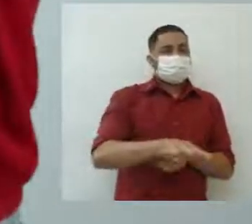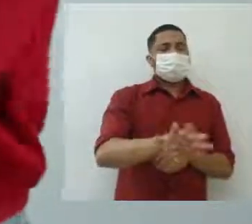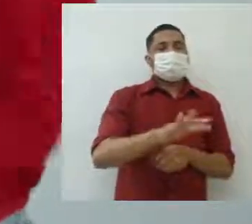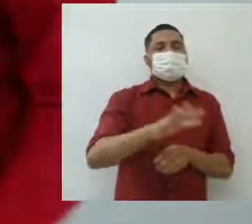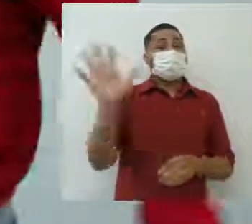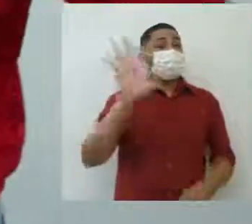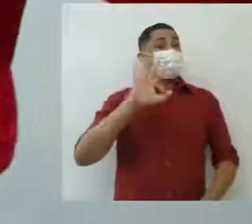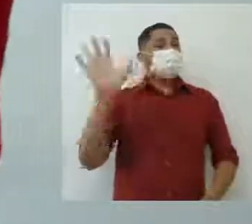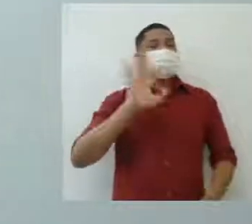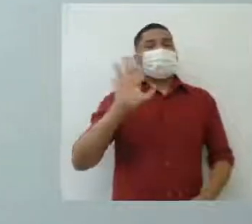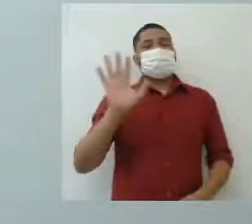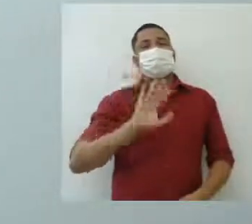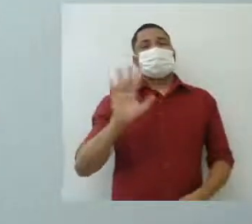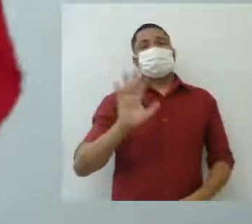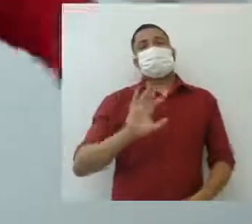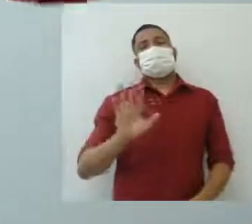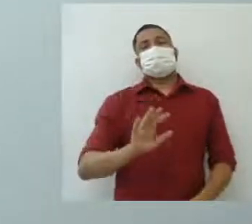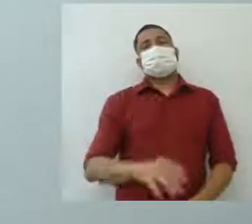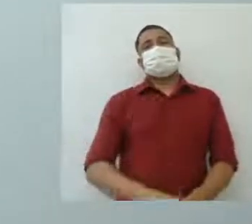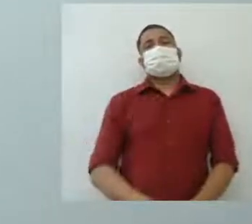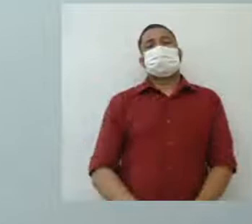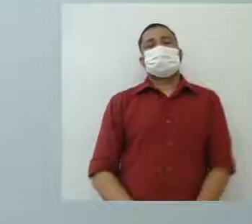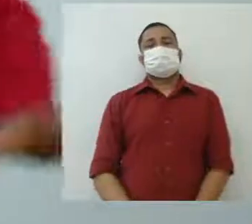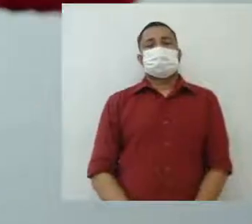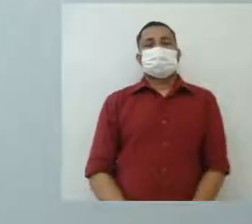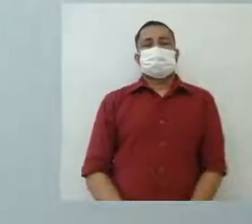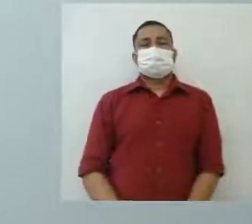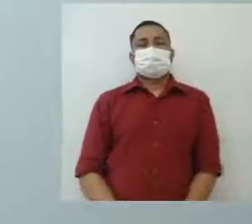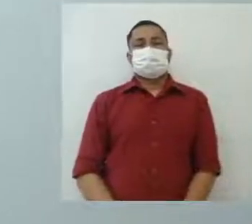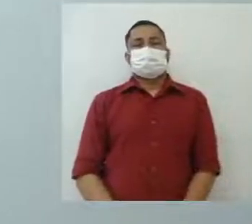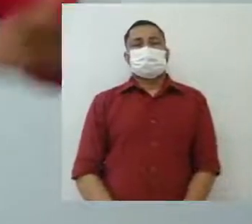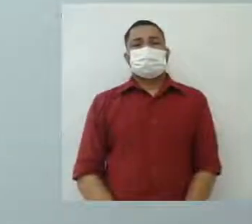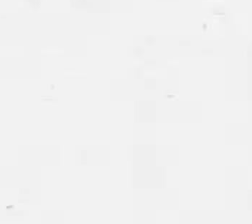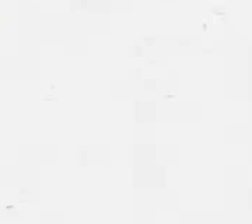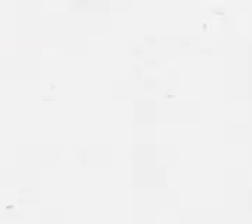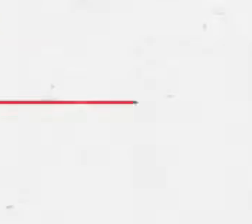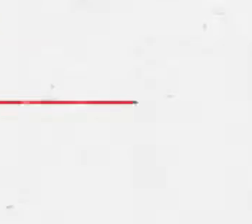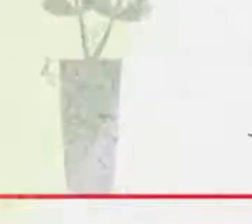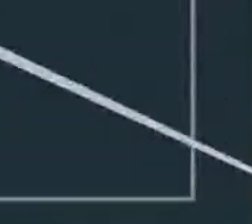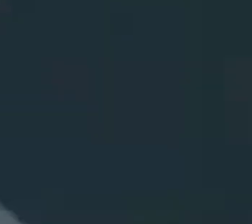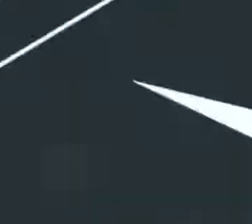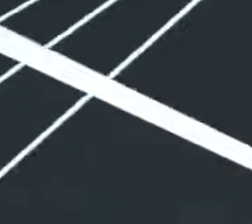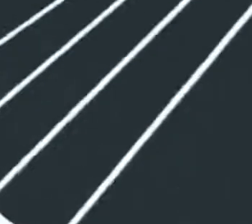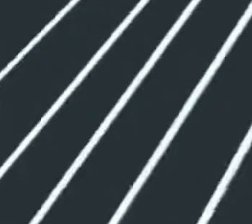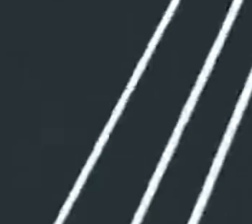Tchauzinho, pessoal. Tchau, tchau, tchau, tchau, tchau, tchauzinho.